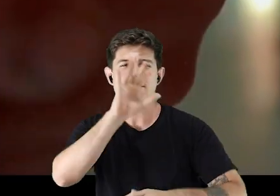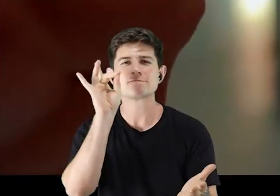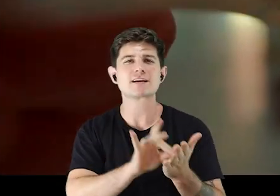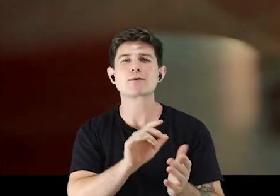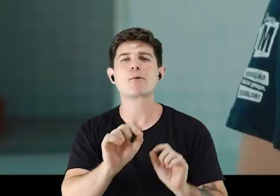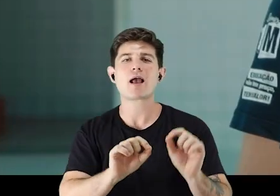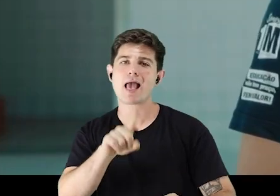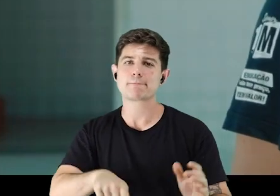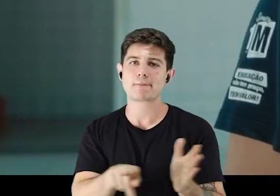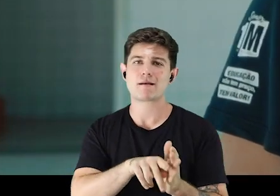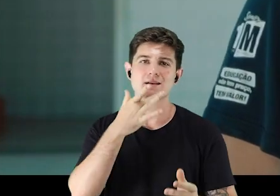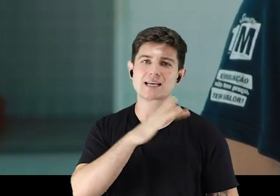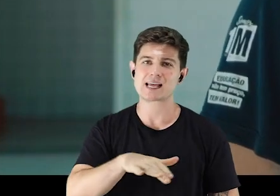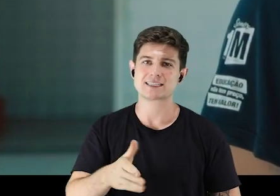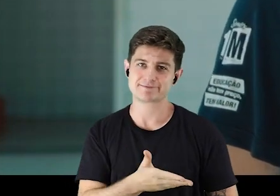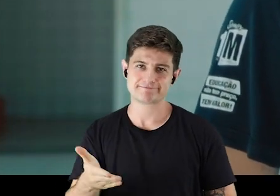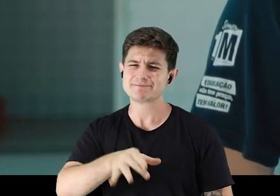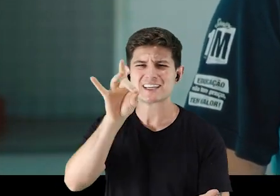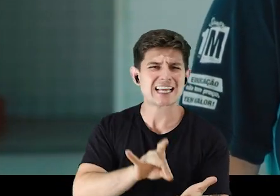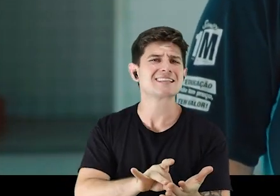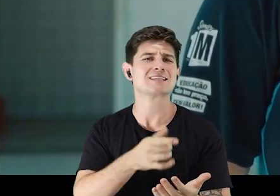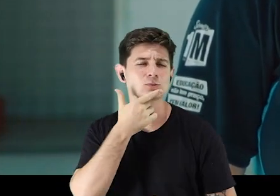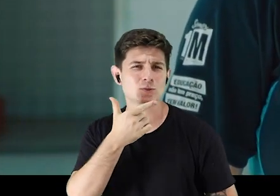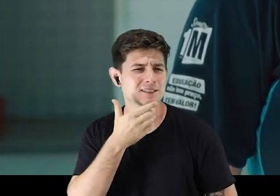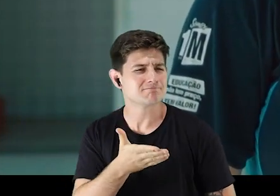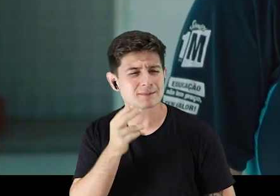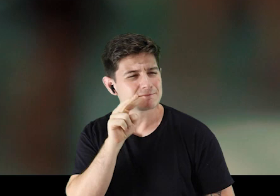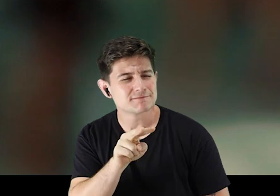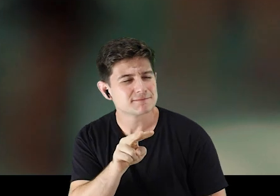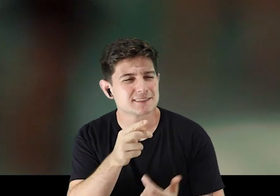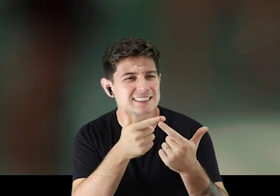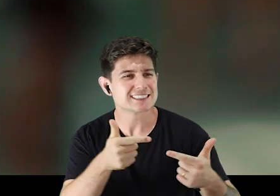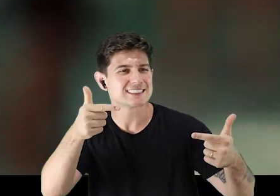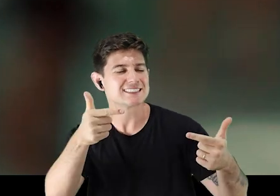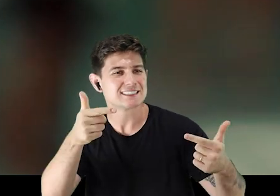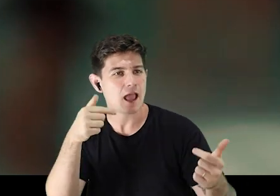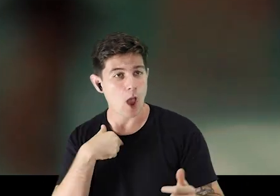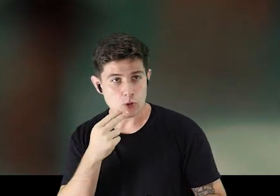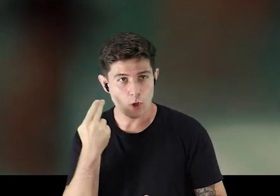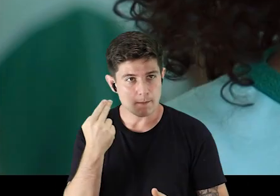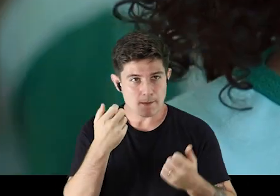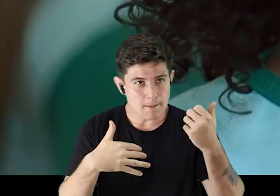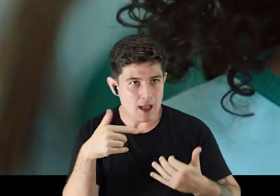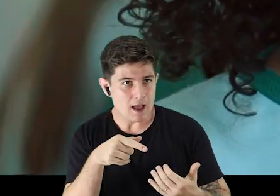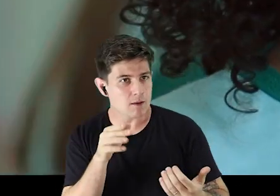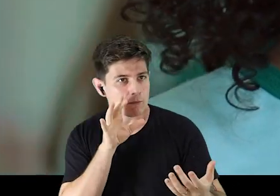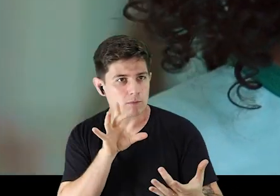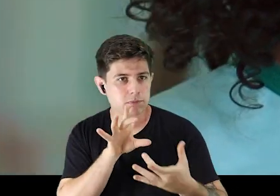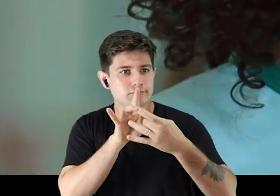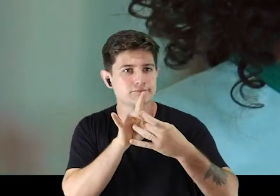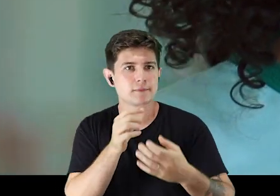O sorriso mais genuíno que eu já conheci é o sorriso de uma criança. E elas são crianças que, se você fala, você se apresenta e você já é o melhor